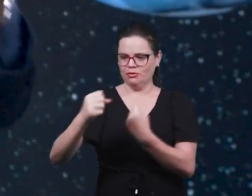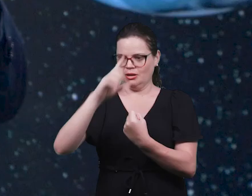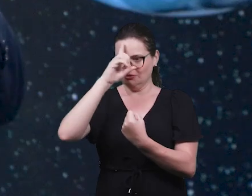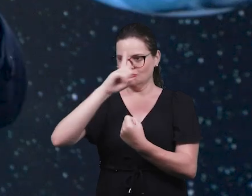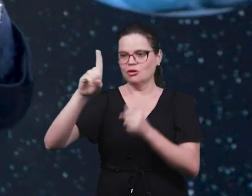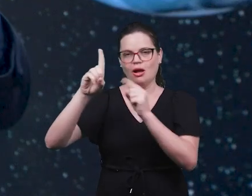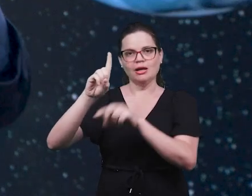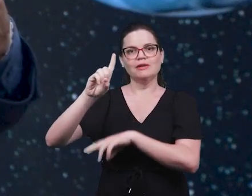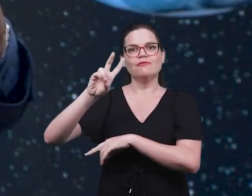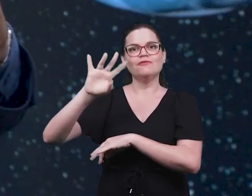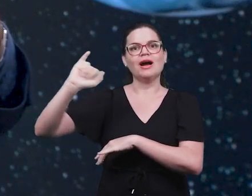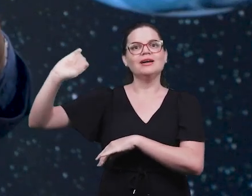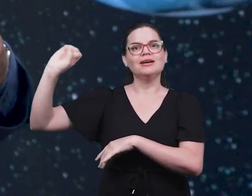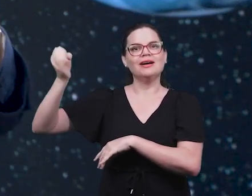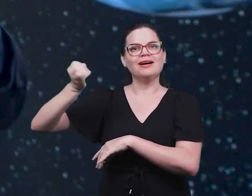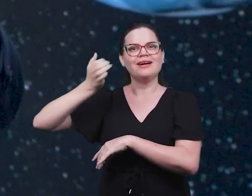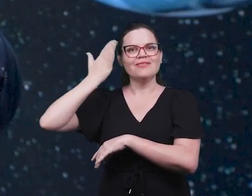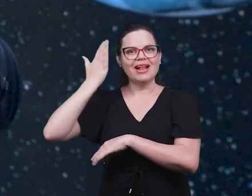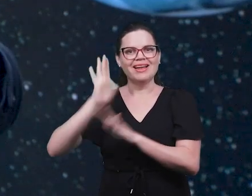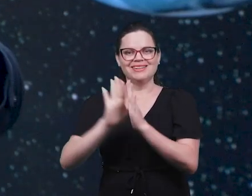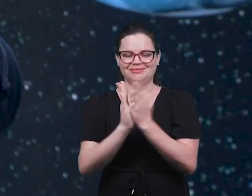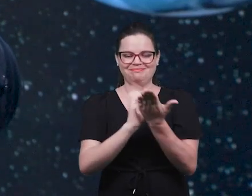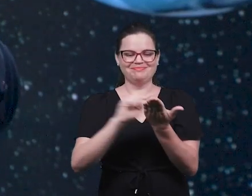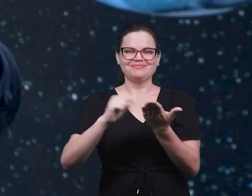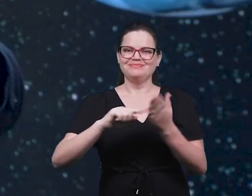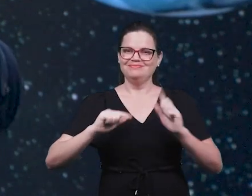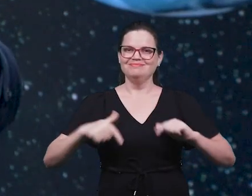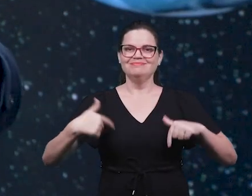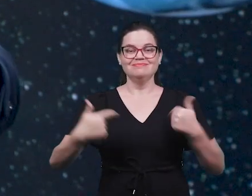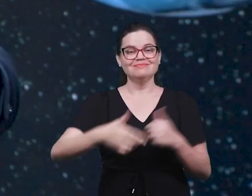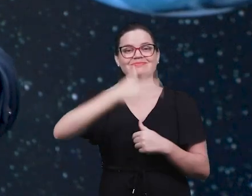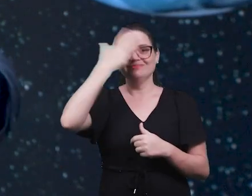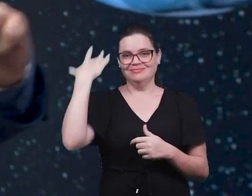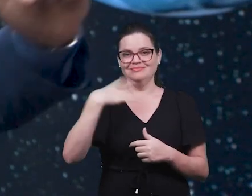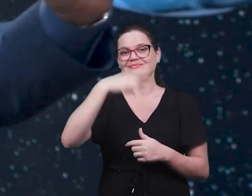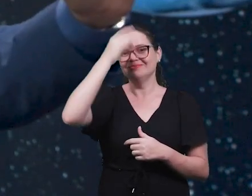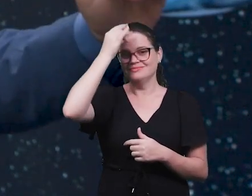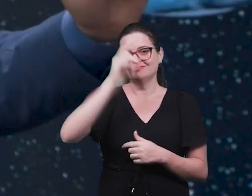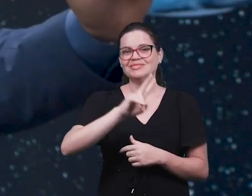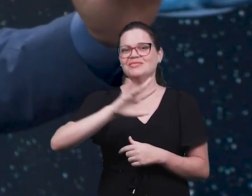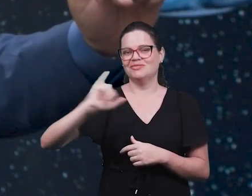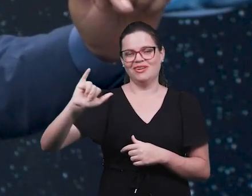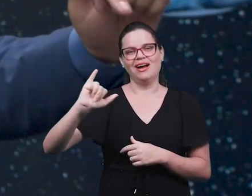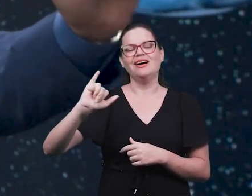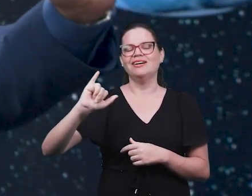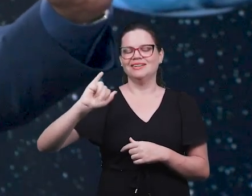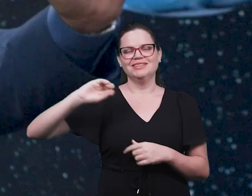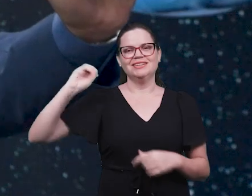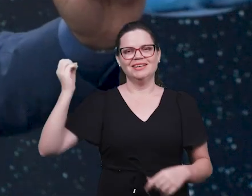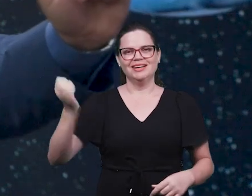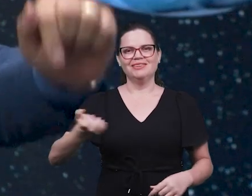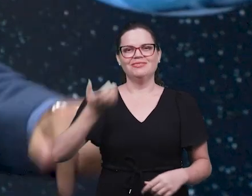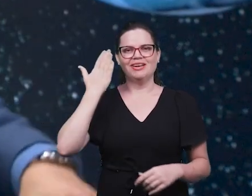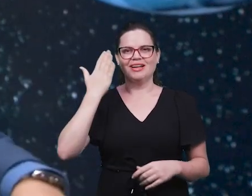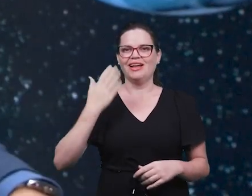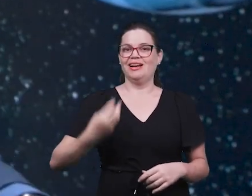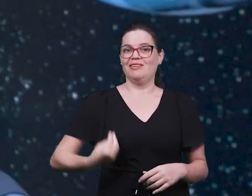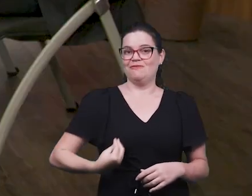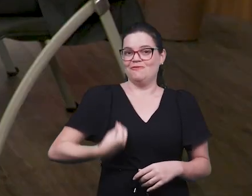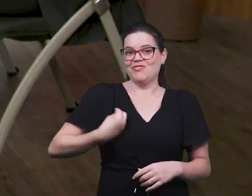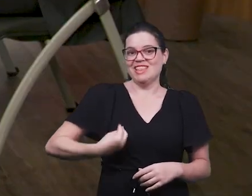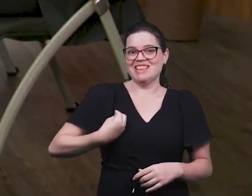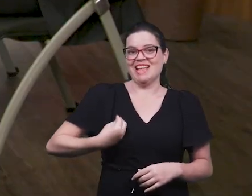Escrituras, mas ele precisa conhecer a operação do Espírito Santo, que é a revelação, que é a palavra